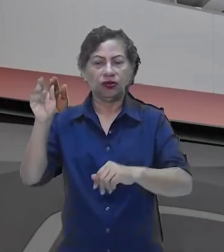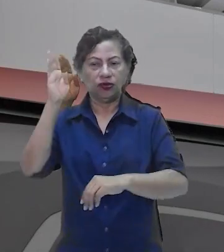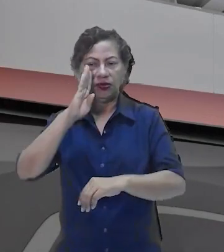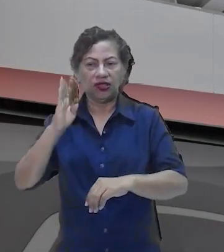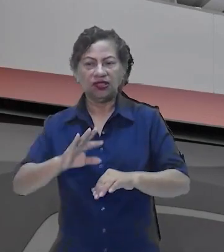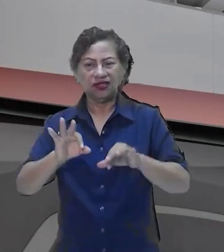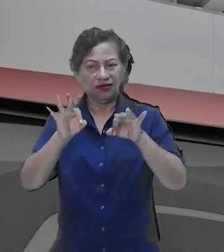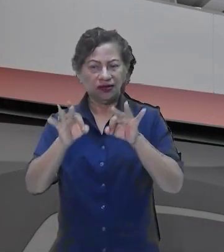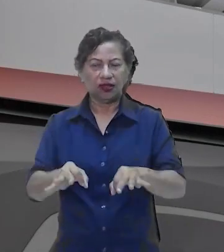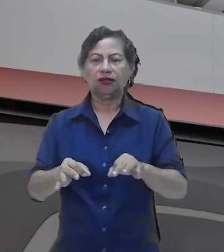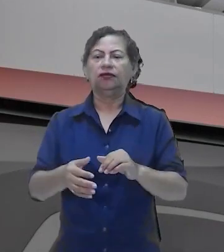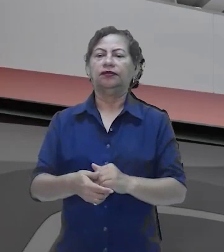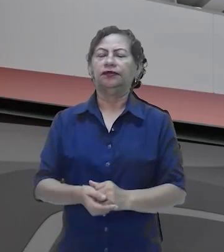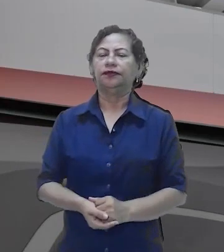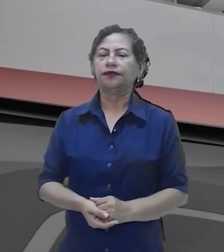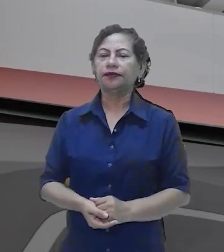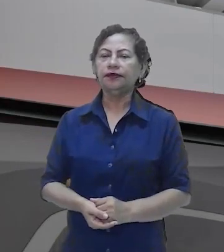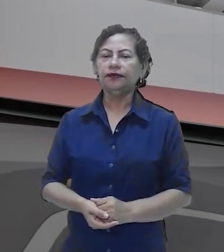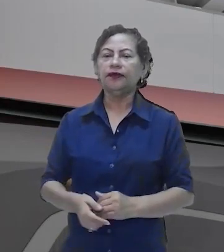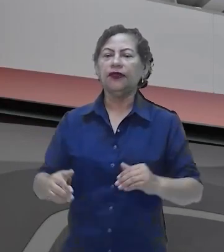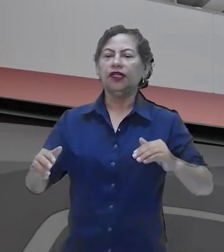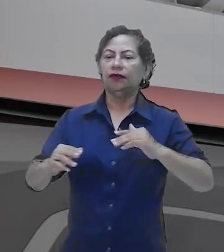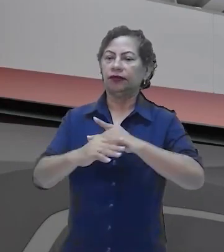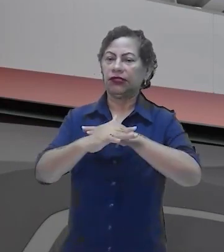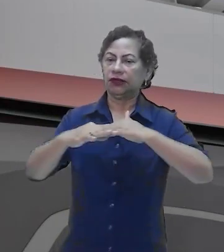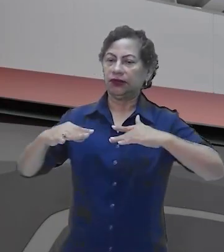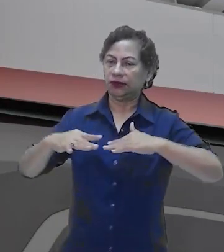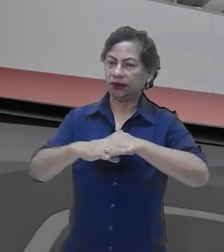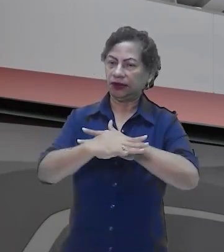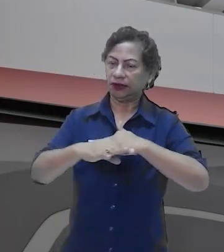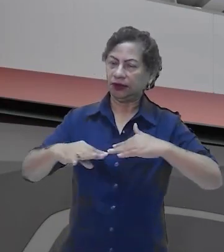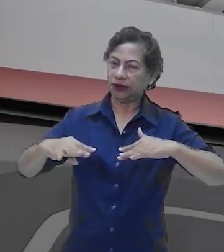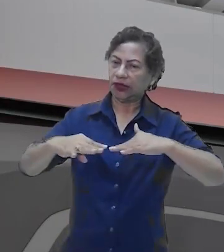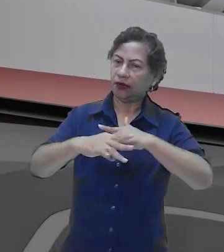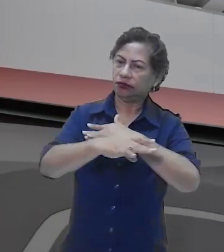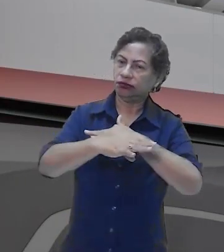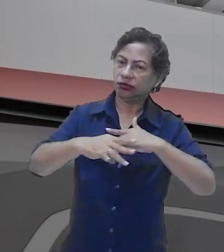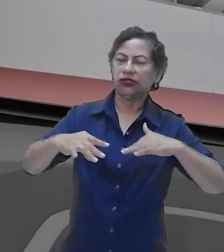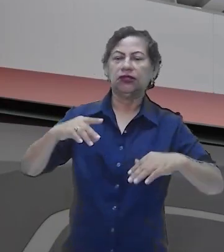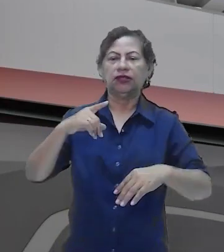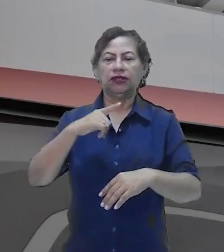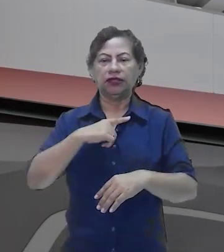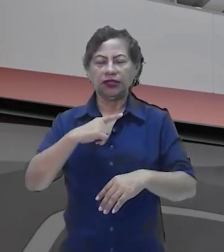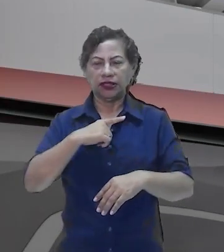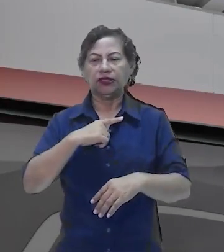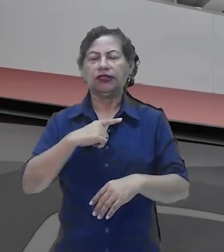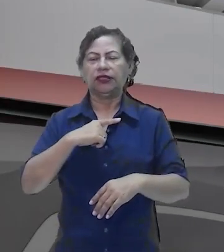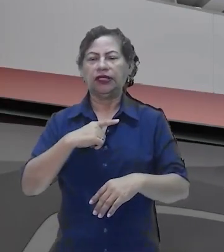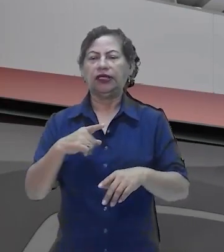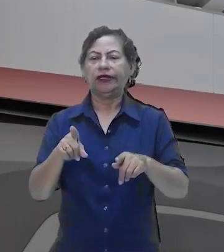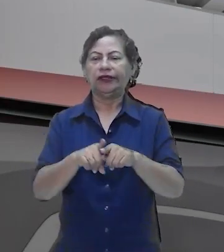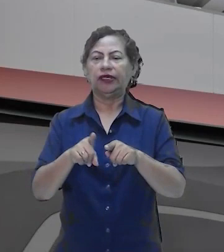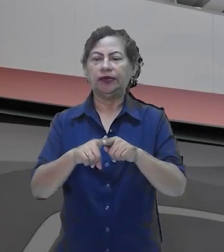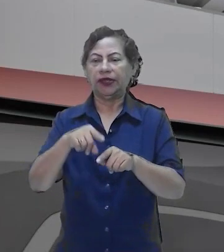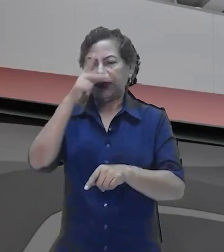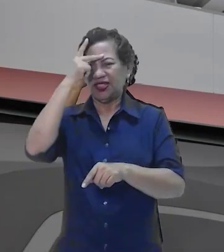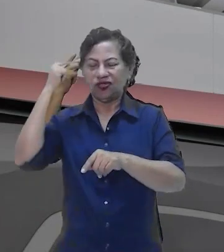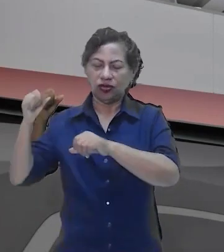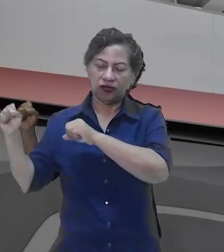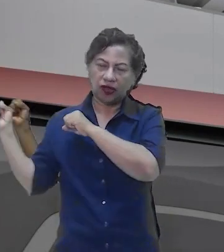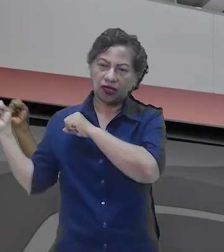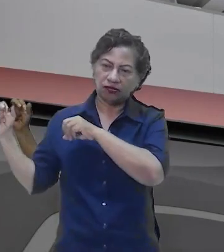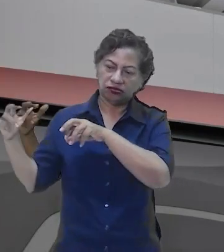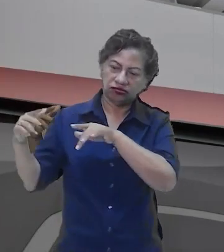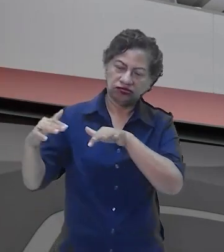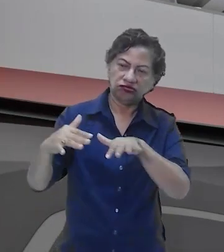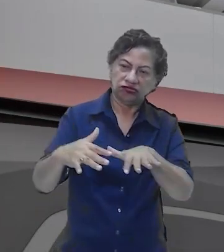E ultimamente, como as cidades médias elas passam a receber boa parte dos fluxos migratórios, da